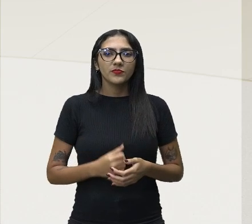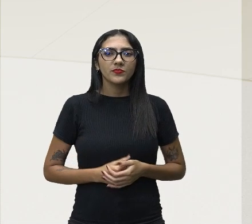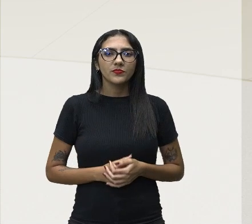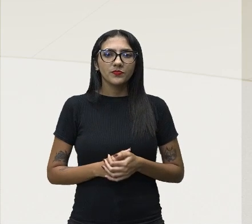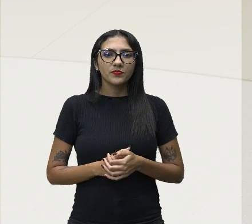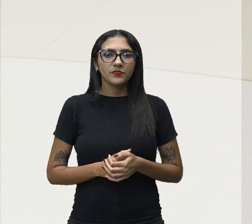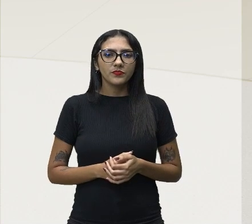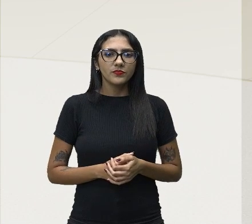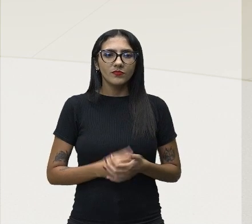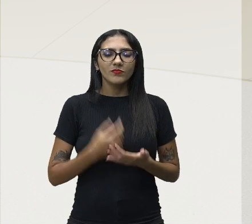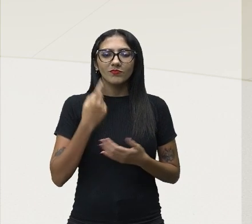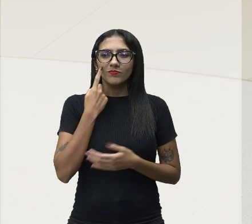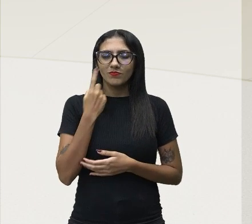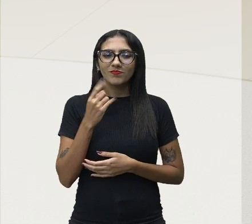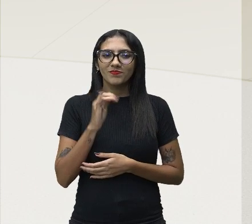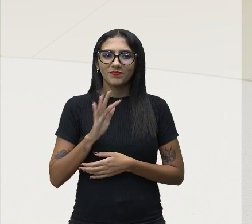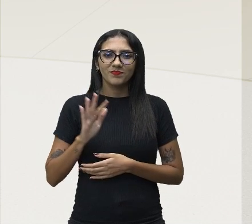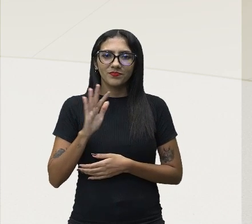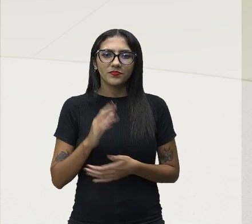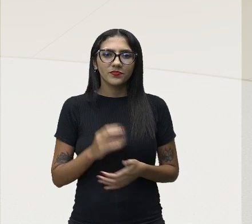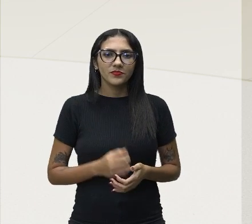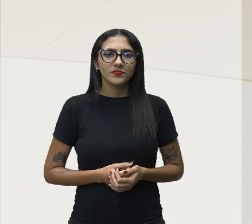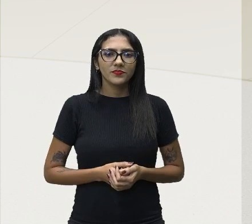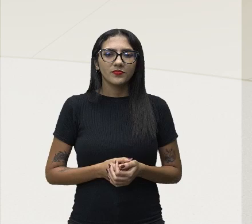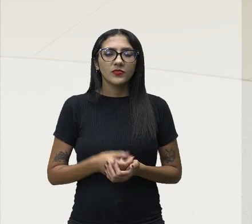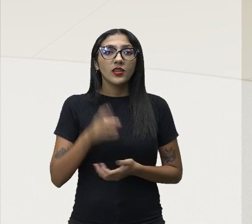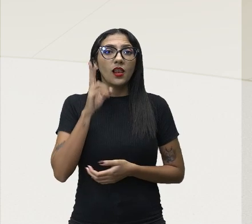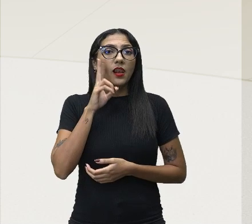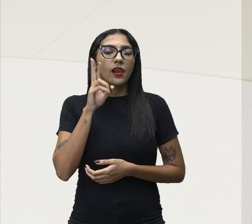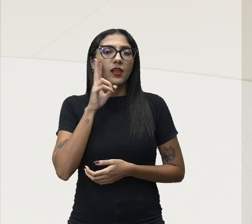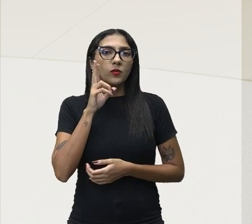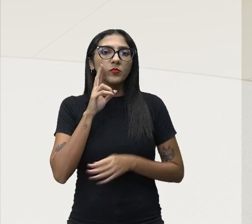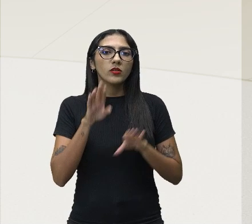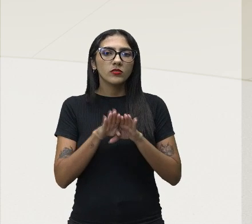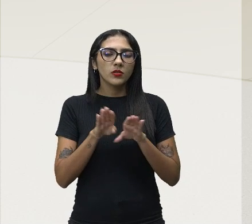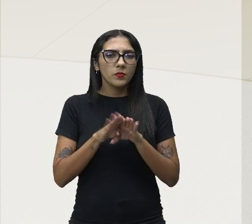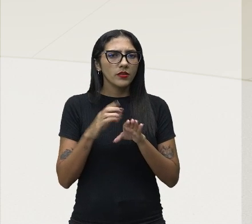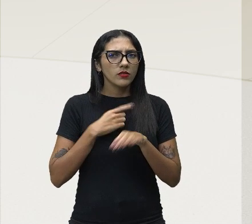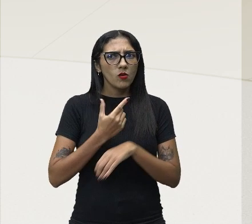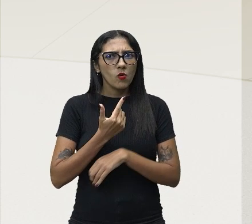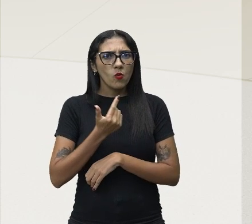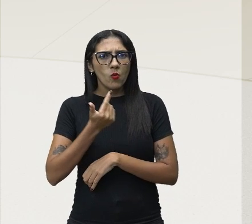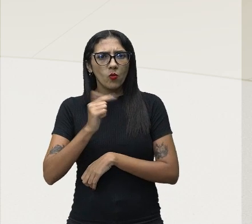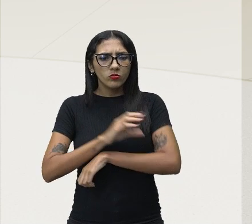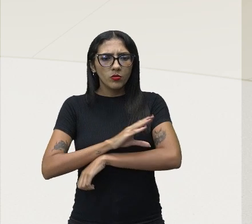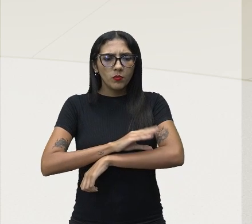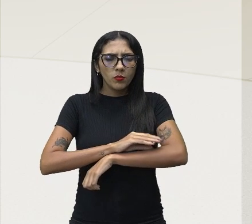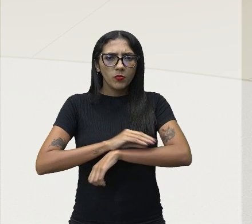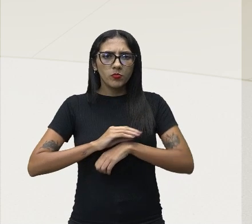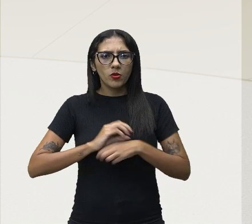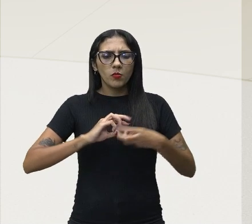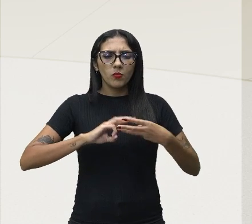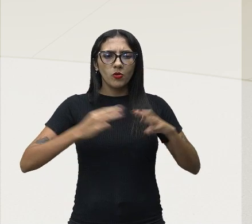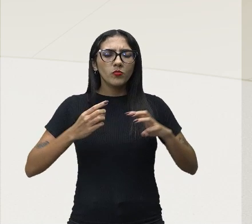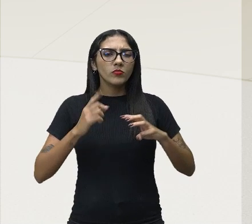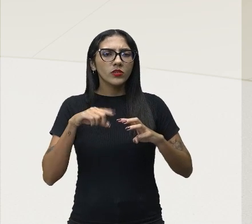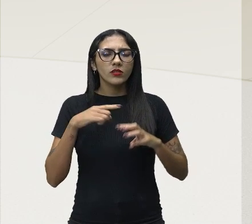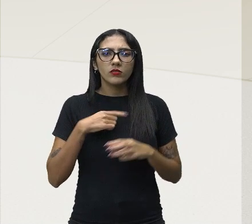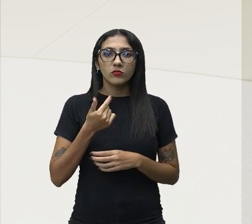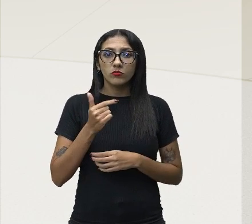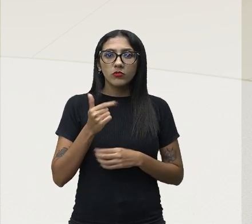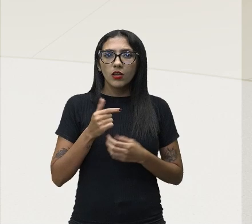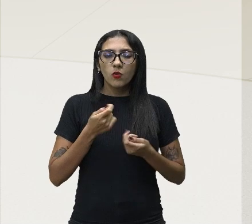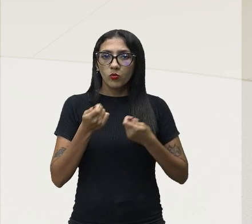ali nessa representação. Lembrando também que existem músculos que realizam movimentos involuntários, como o músculo do